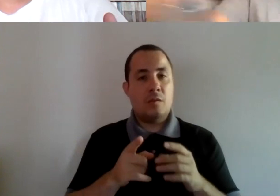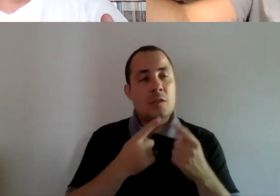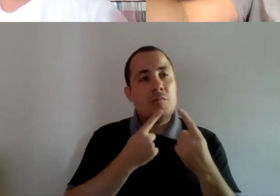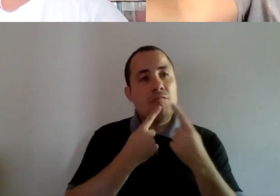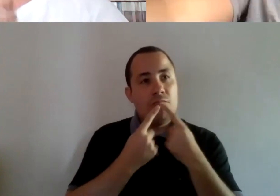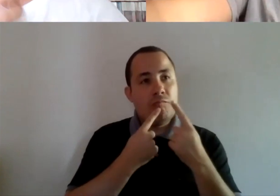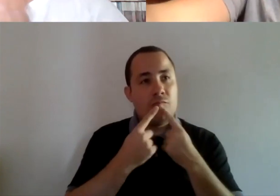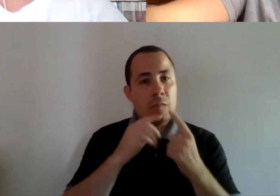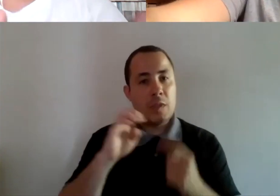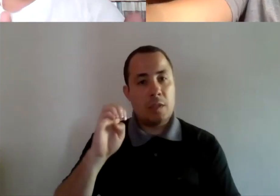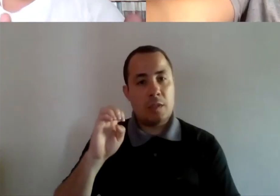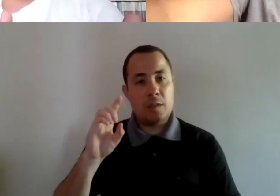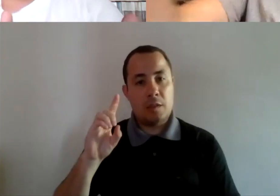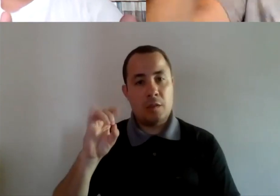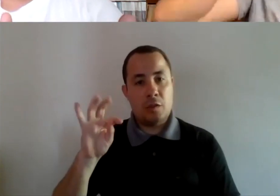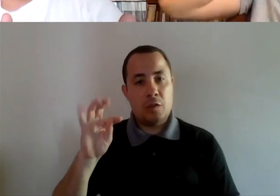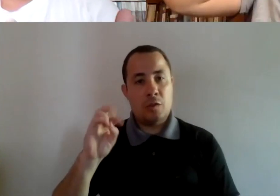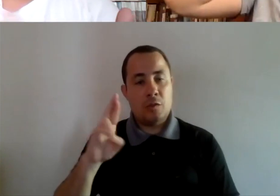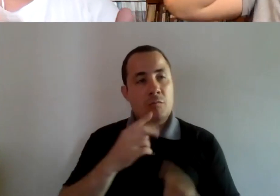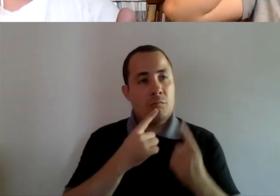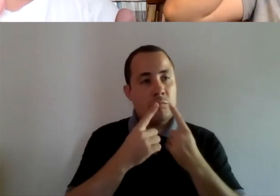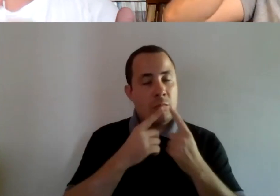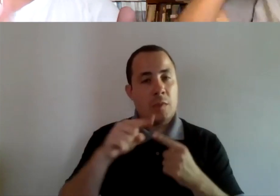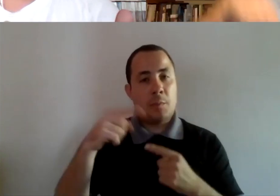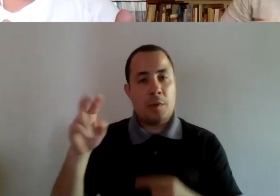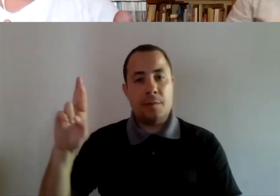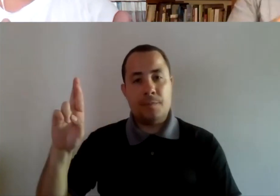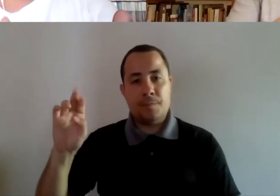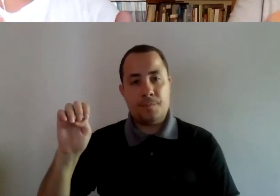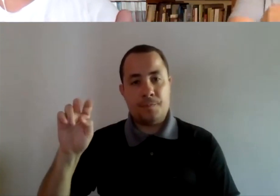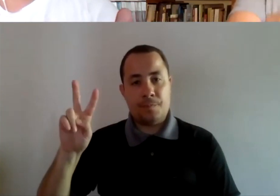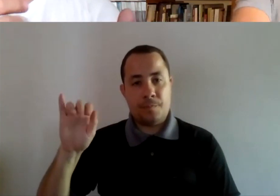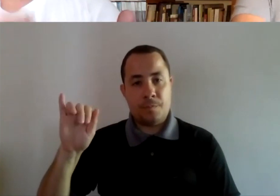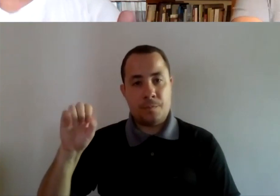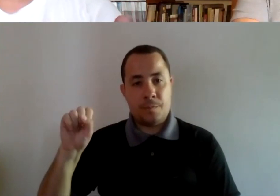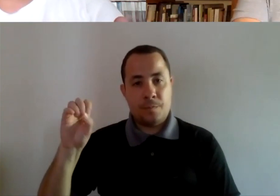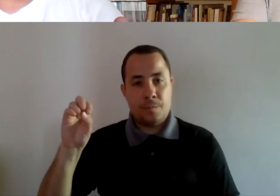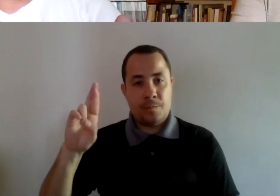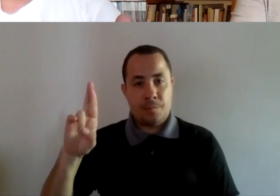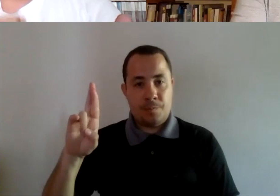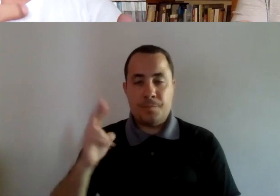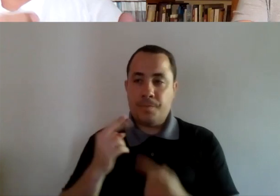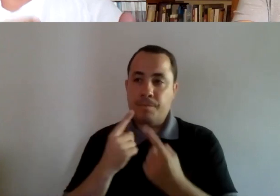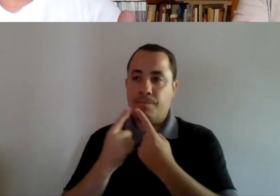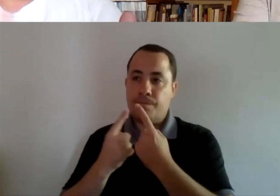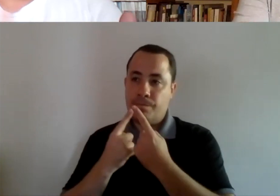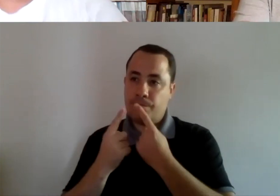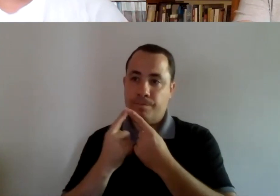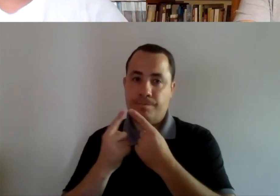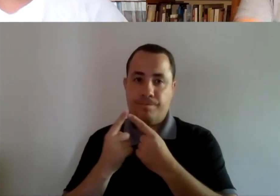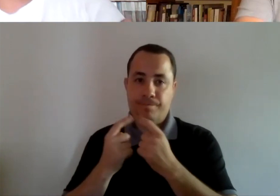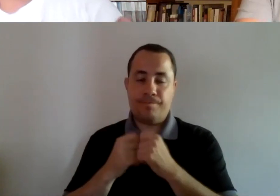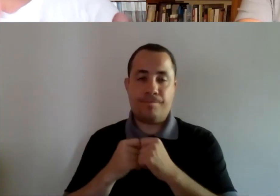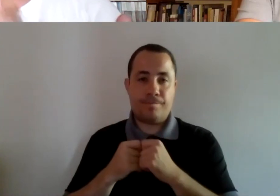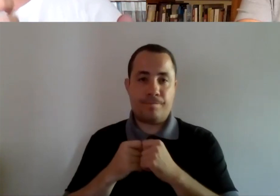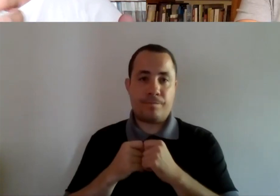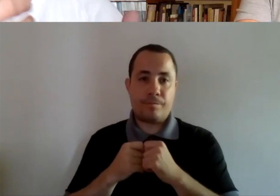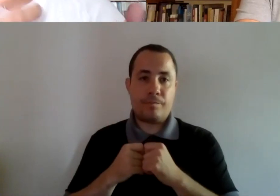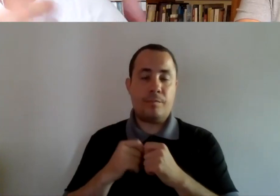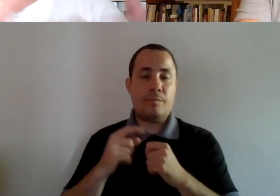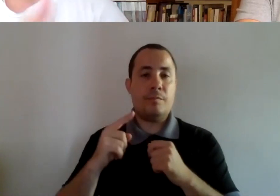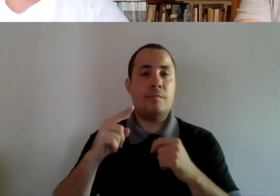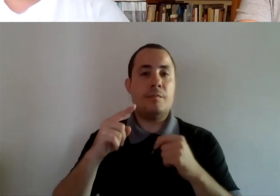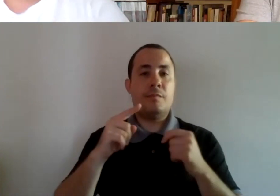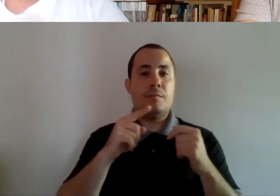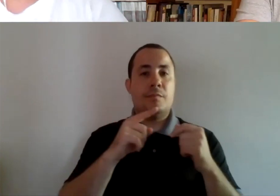texto, depois o revisor, né? São momentos diferentes para a gente ter, né? A edição, depois a revisão,